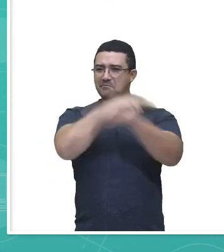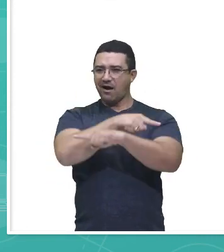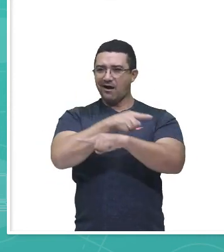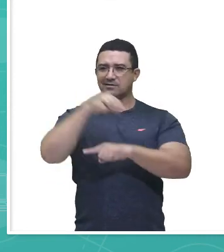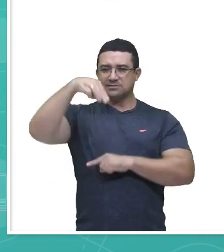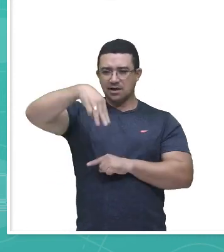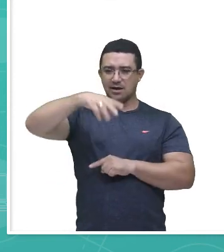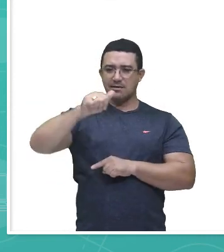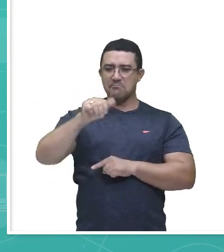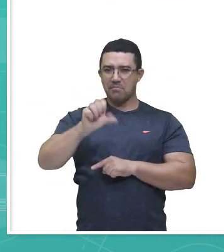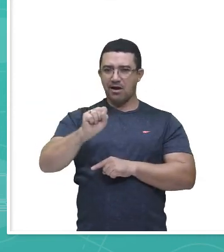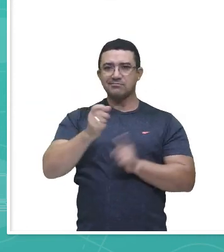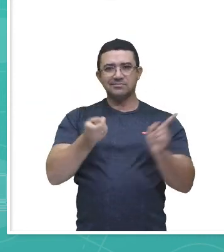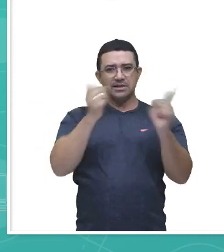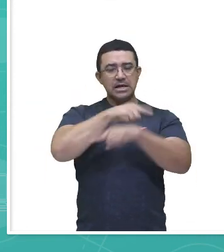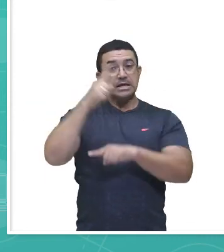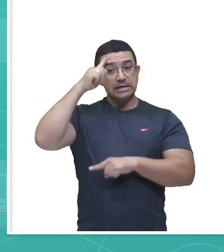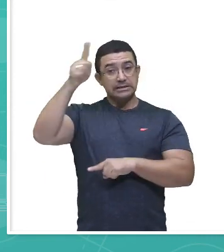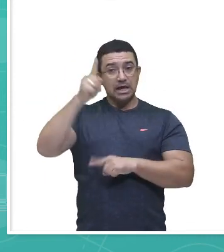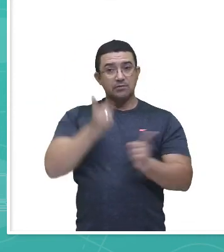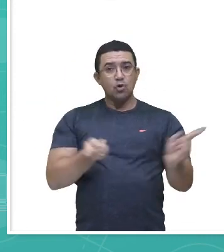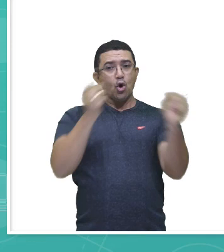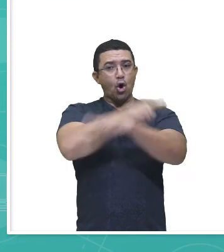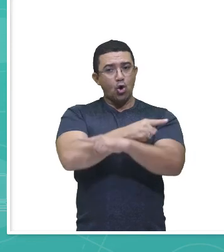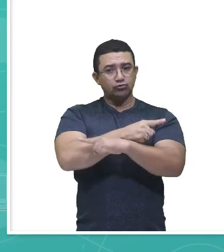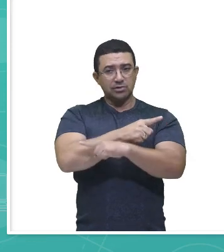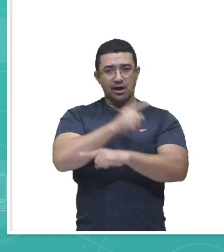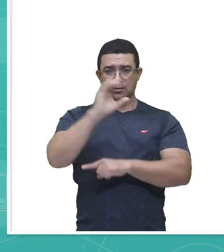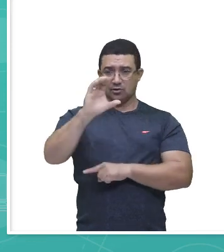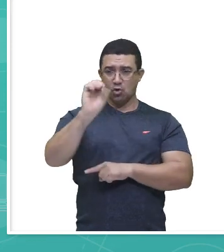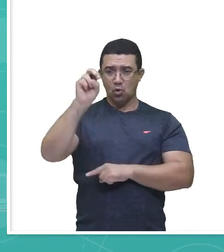essa conjunção, ela traz essa ideia de